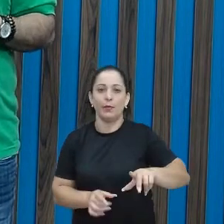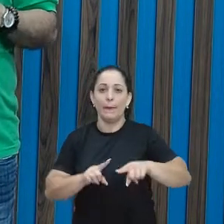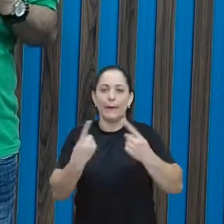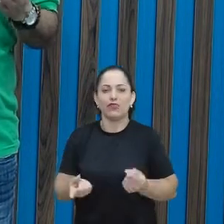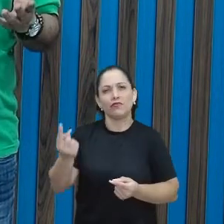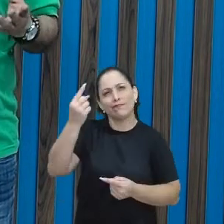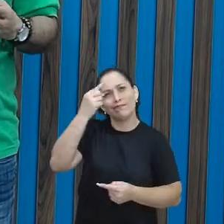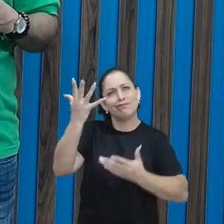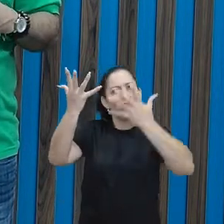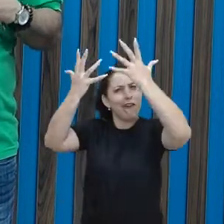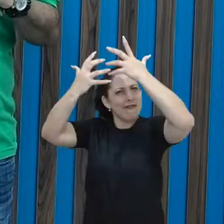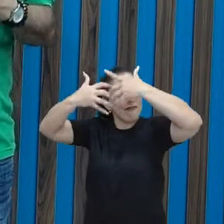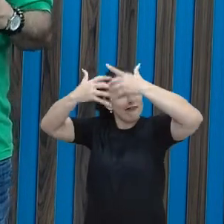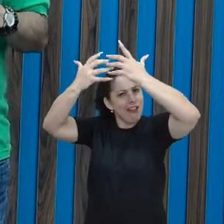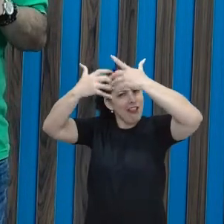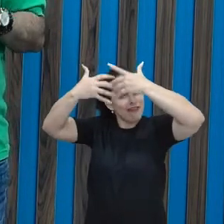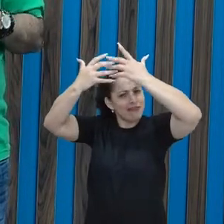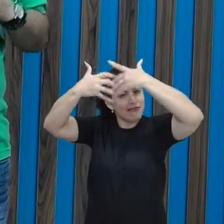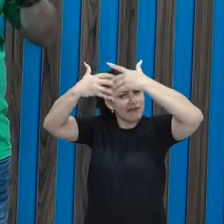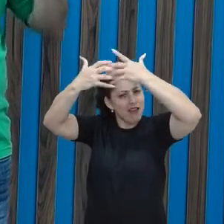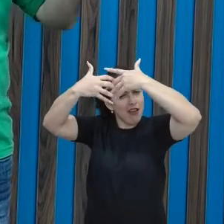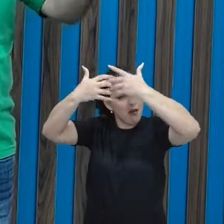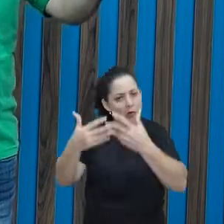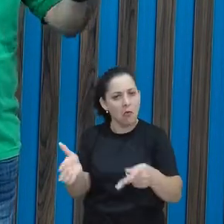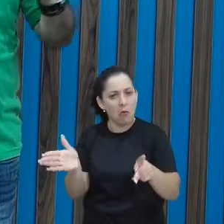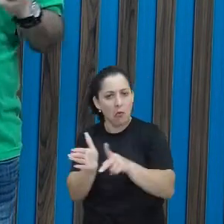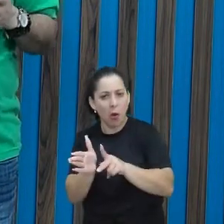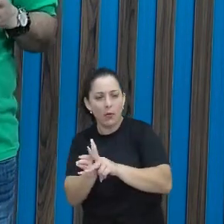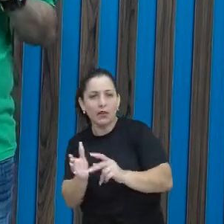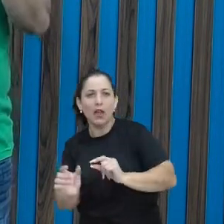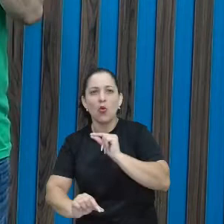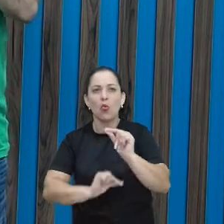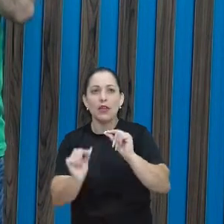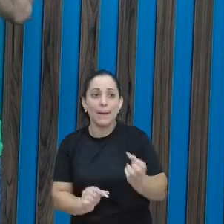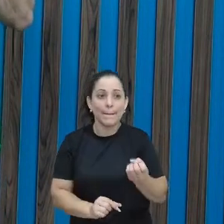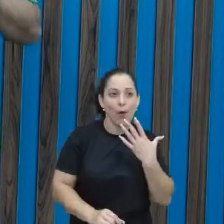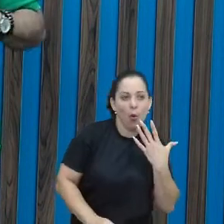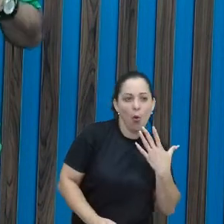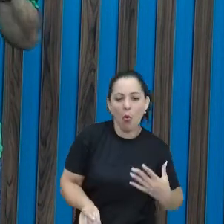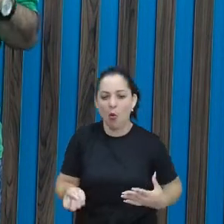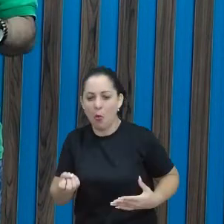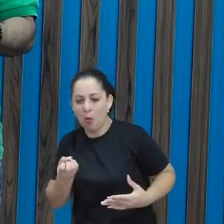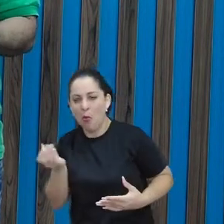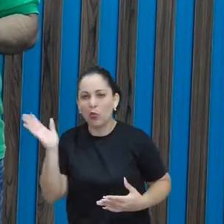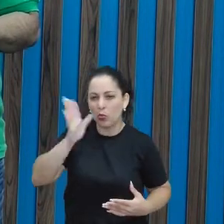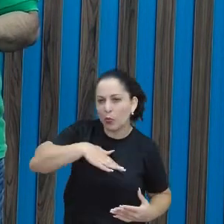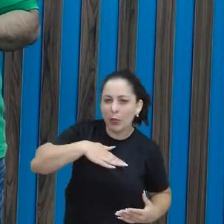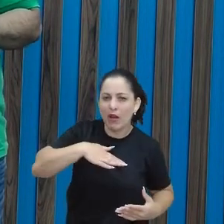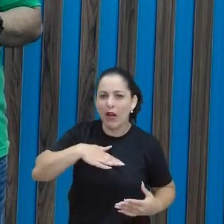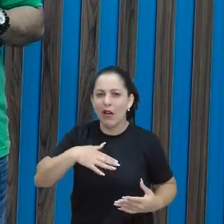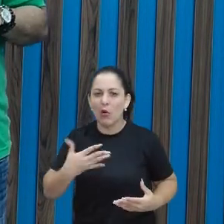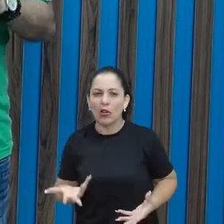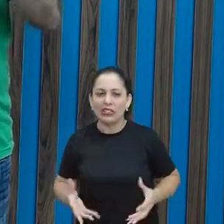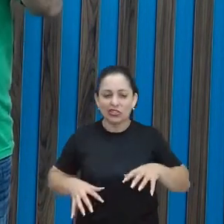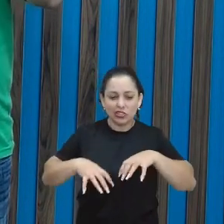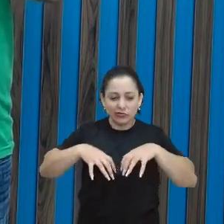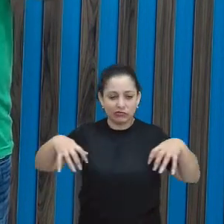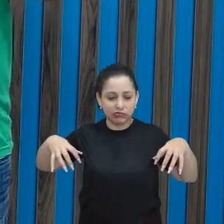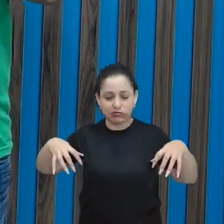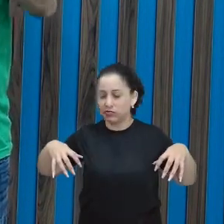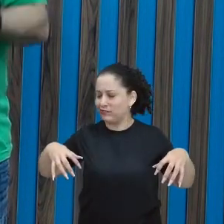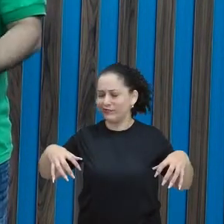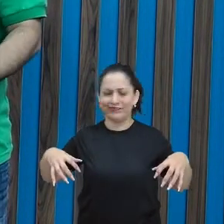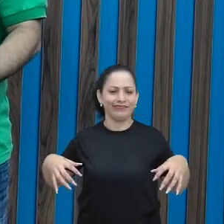né, dualista, né, e maniqueísta, ou seja, do bem contra o mal, ela não é uma questão interessante, porque ela